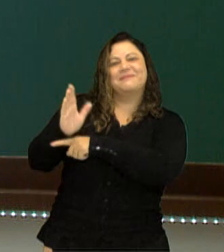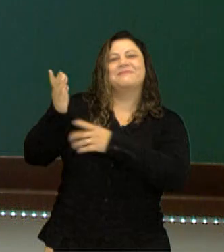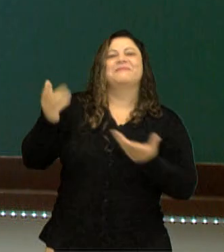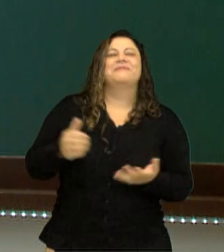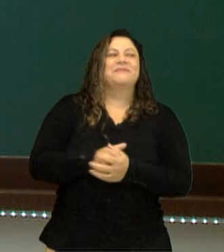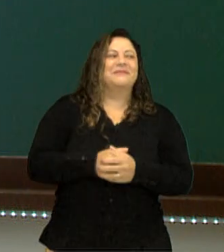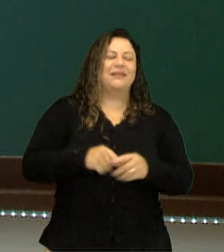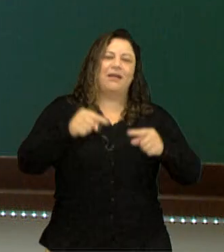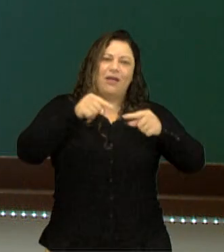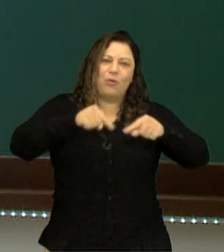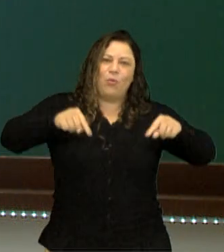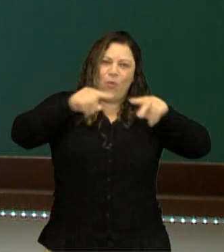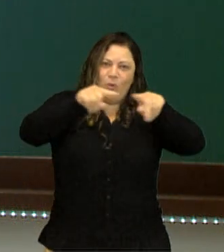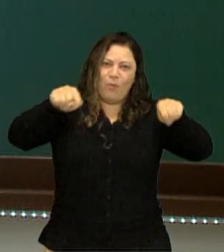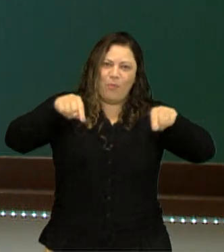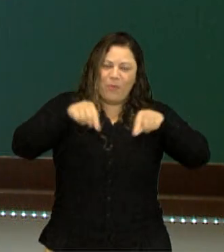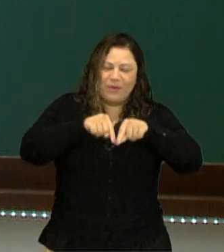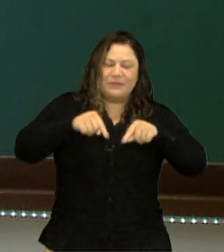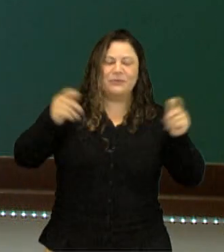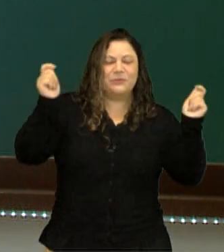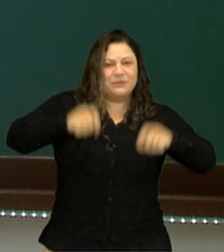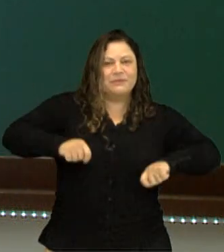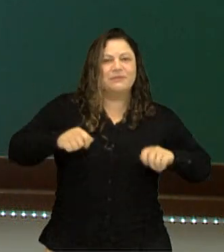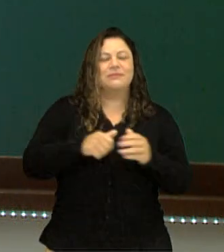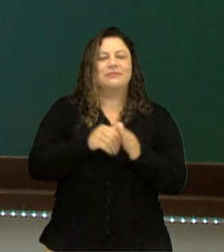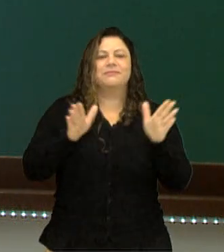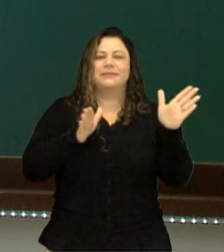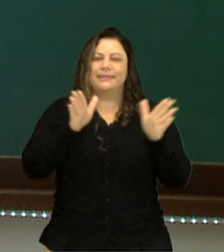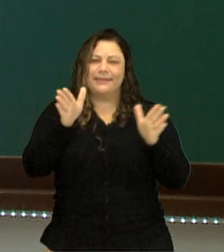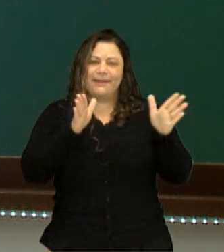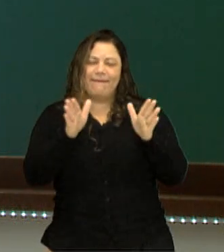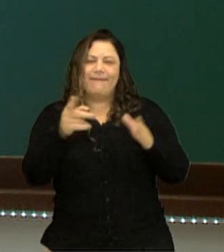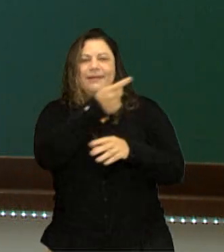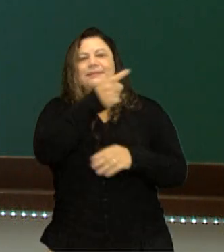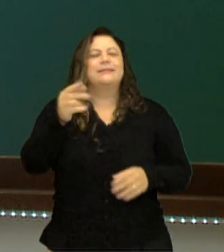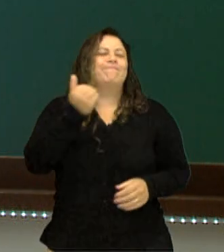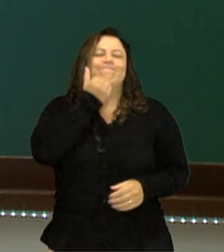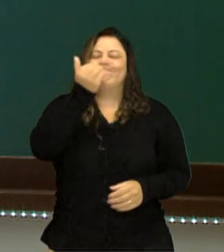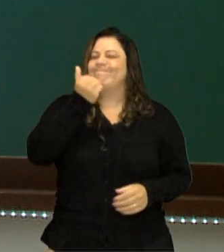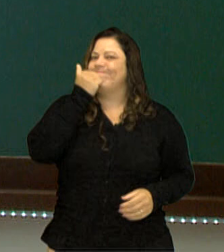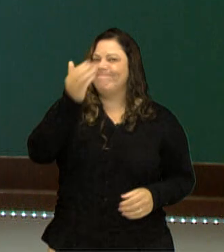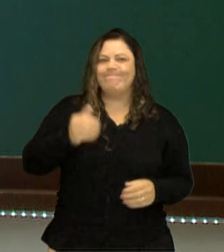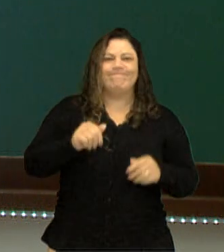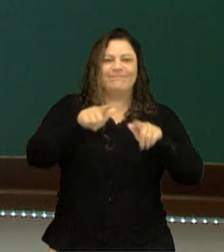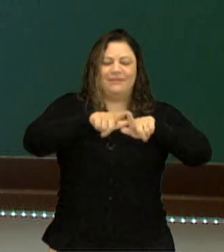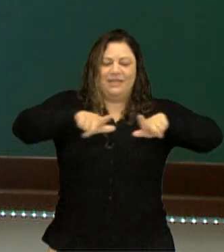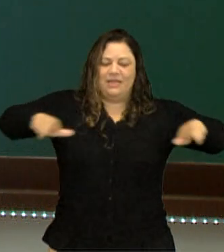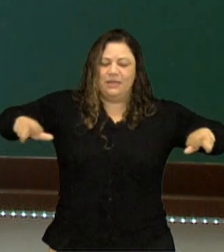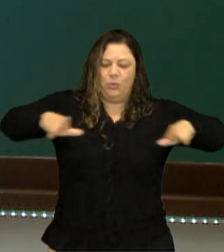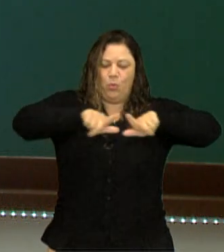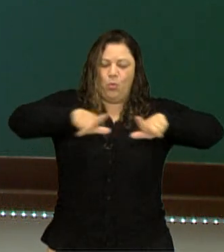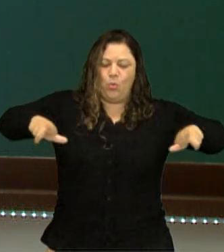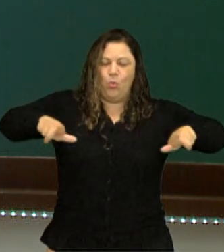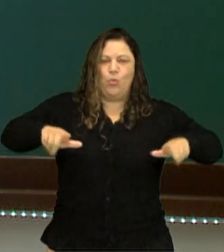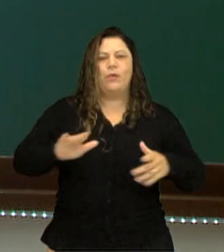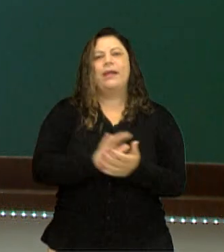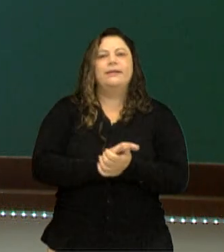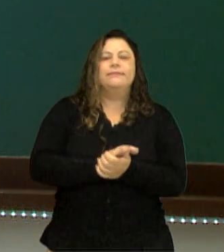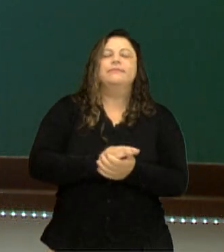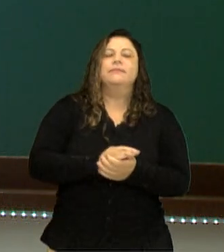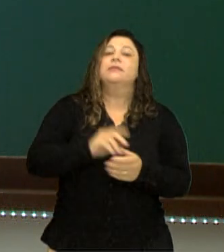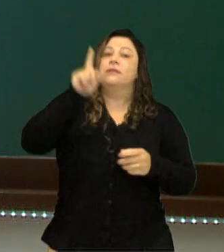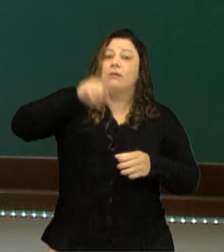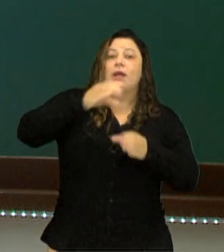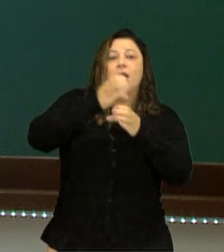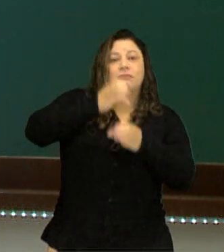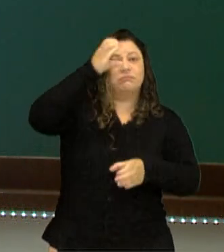é aquele que uma das faces dele eu não consigo colocar num plano, né? Então, é o caso do cilindro, que